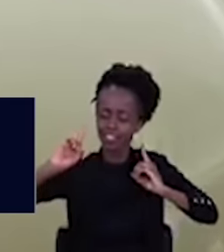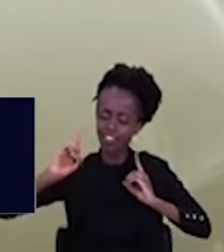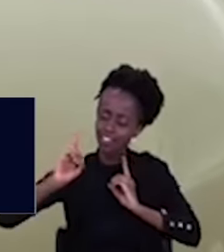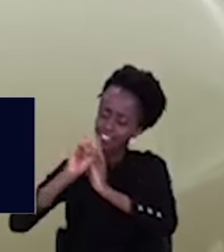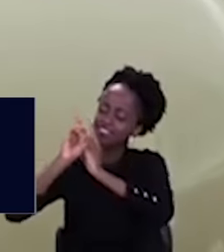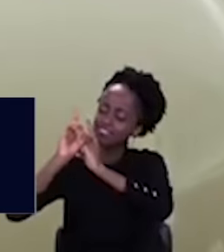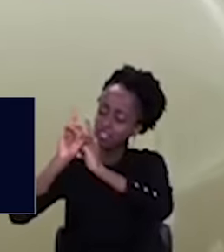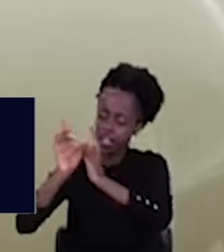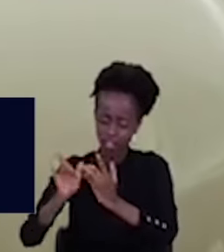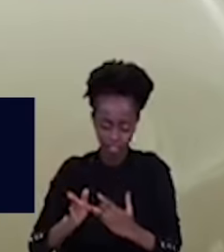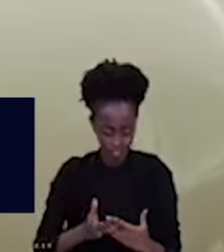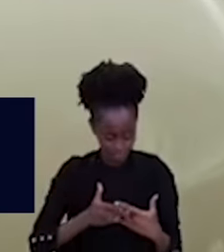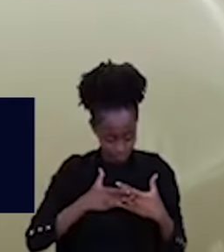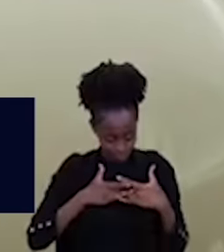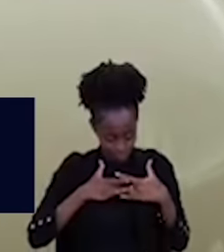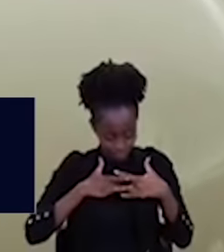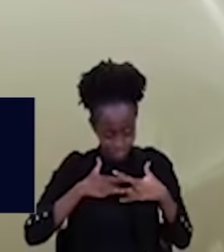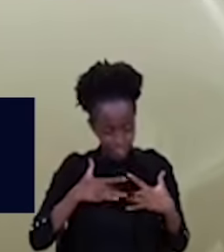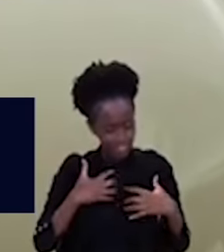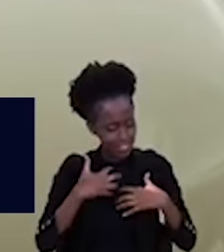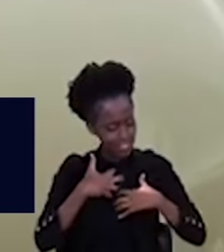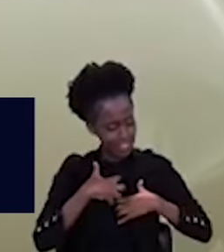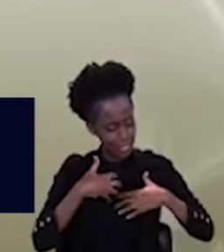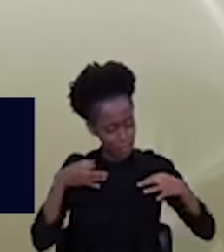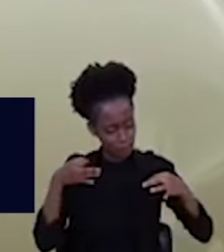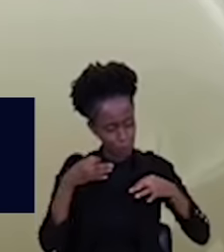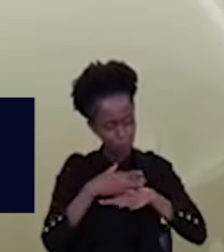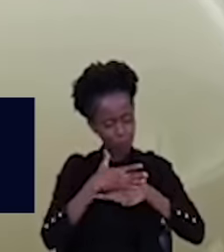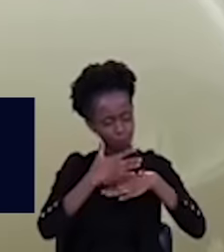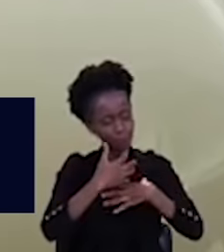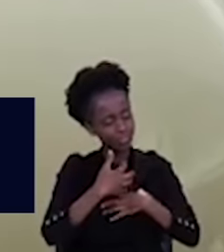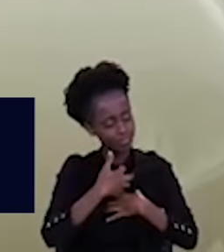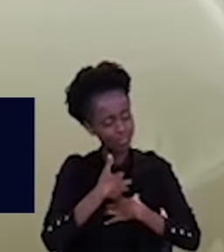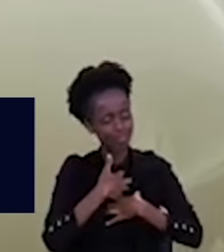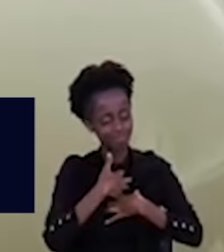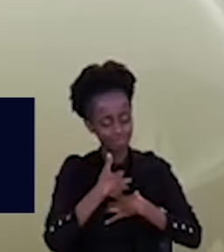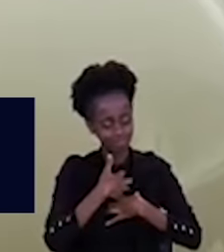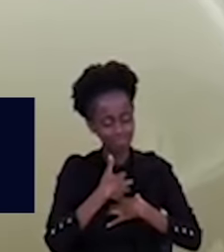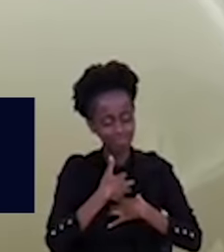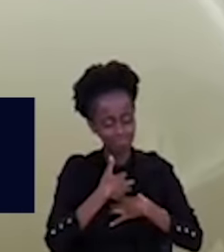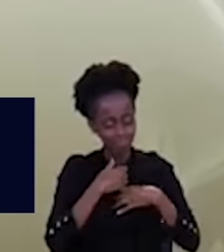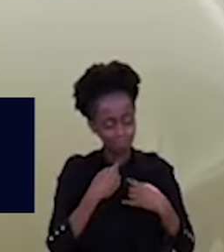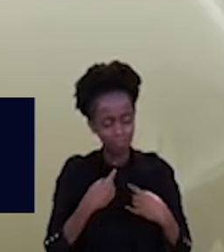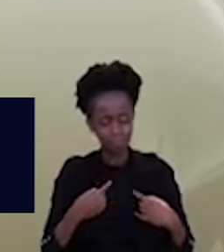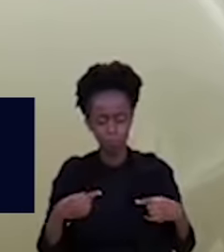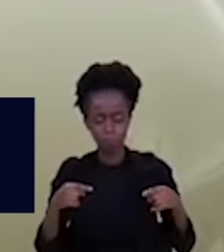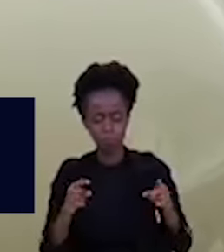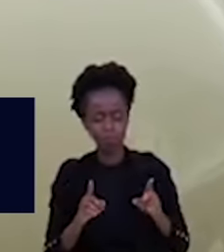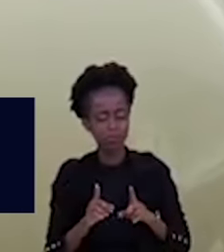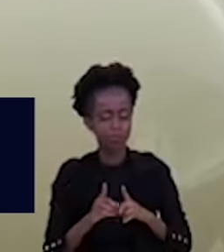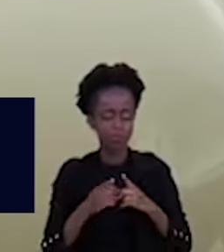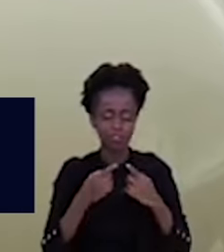encontrei. Sede nunca mais senti, e sede nunca mais